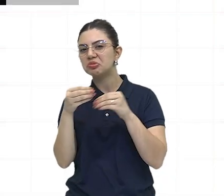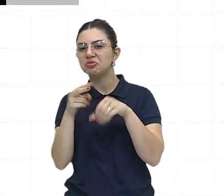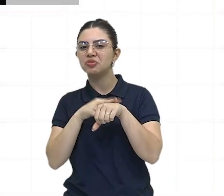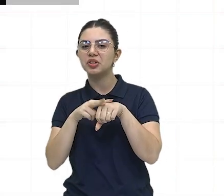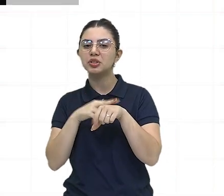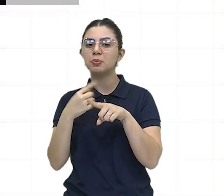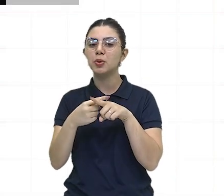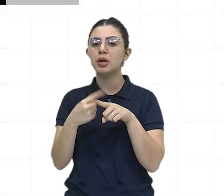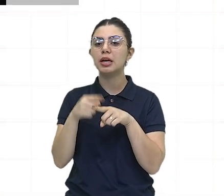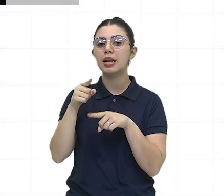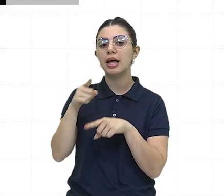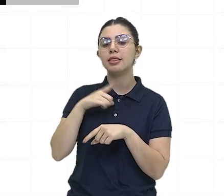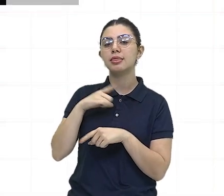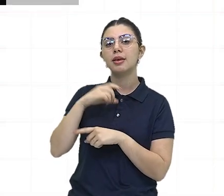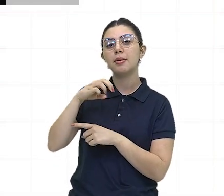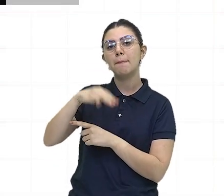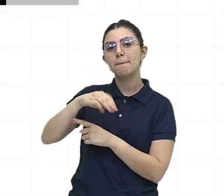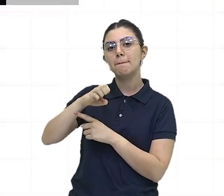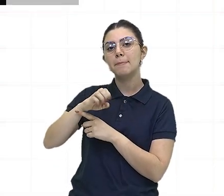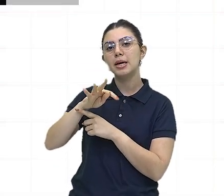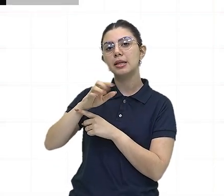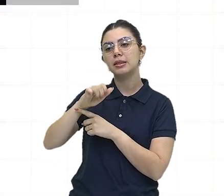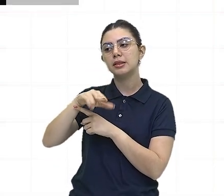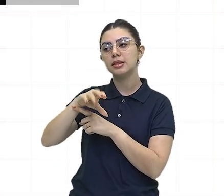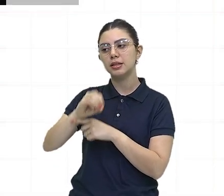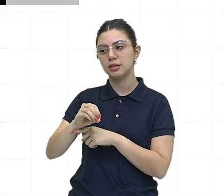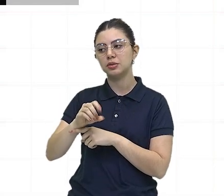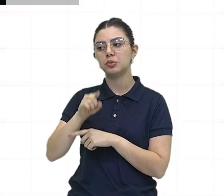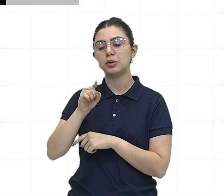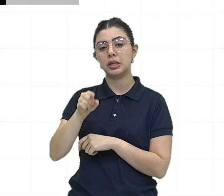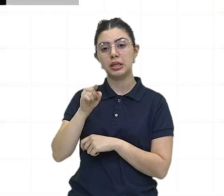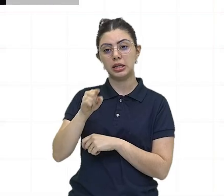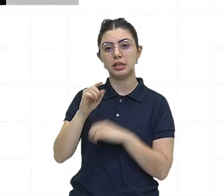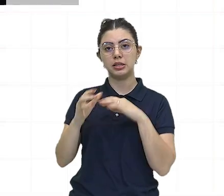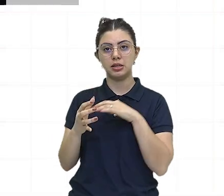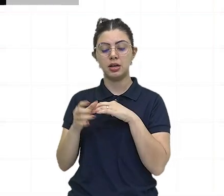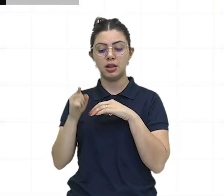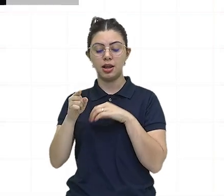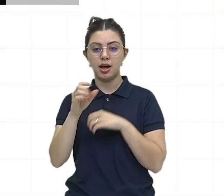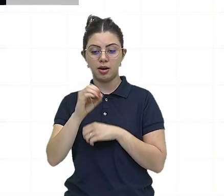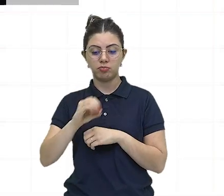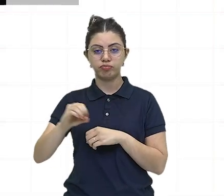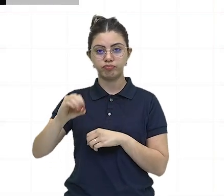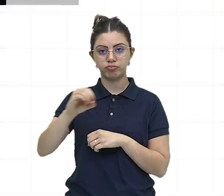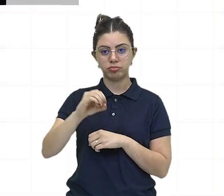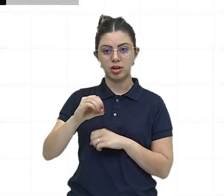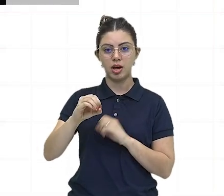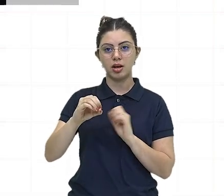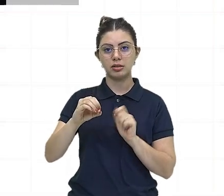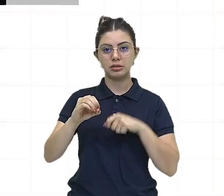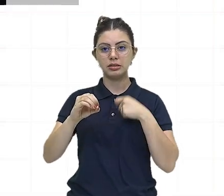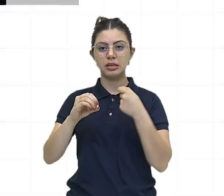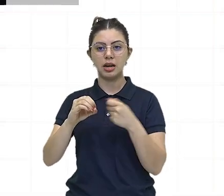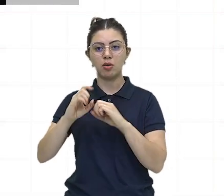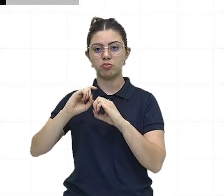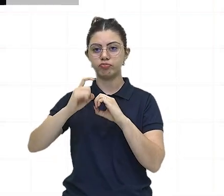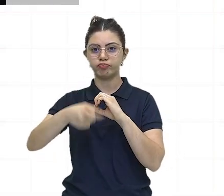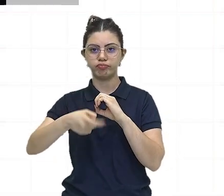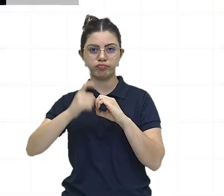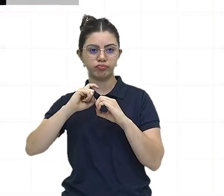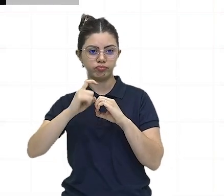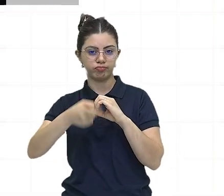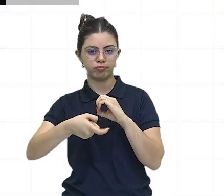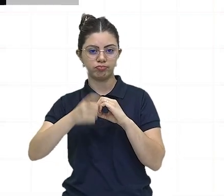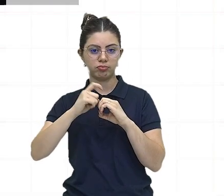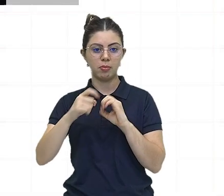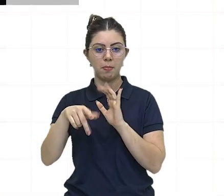sua atmosfera. Esse planeta ele tem uma inclinação única. Olha só, o seu eixo de